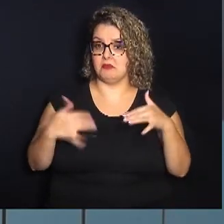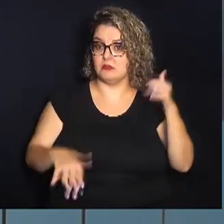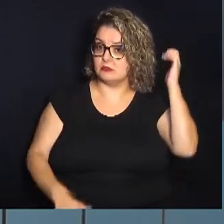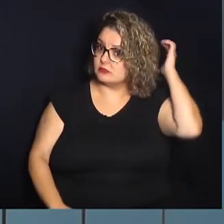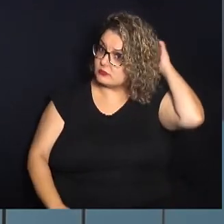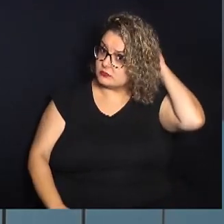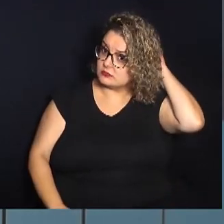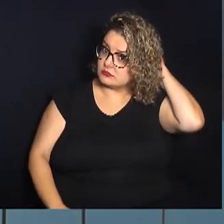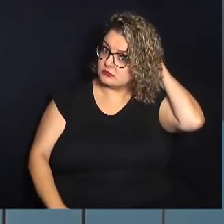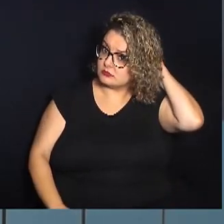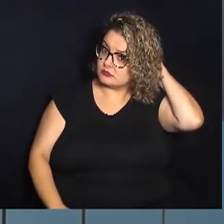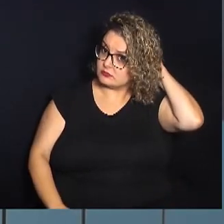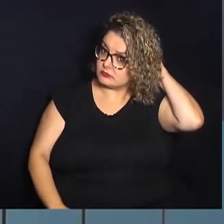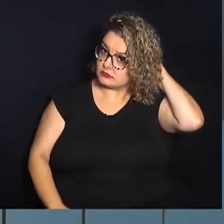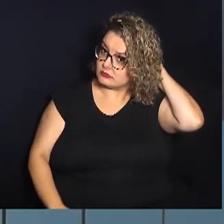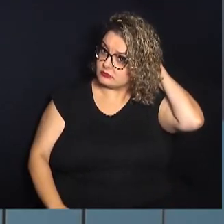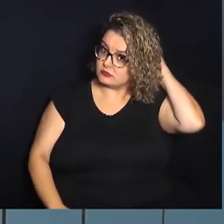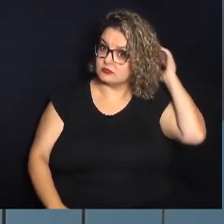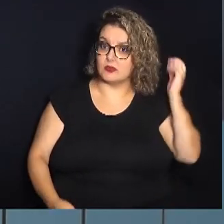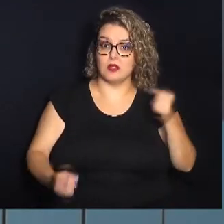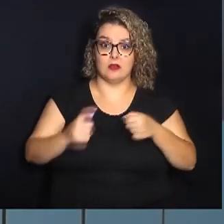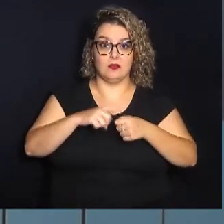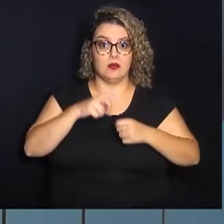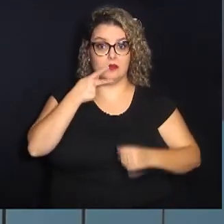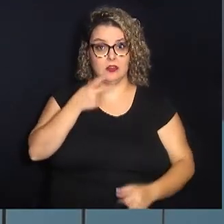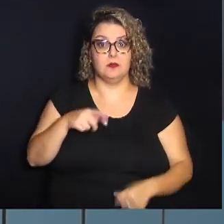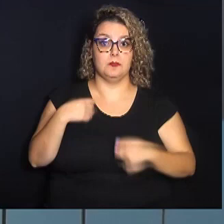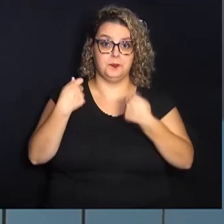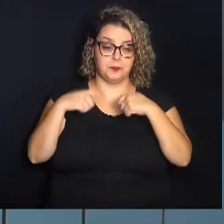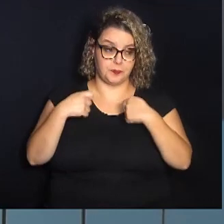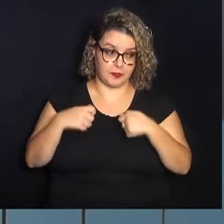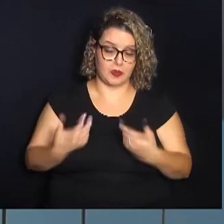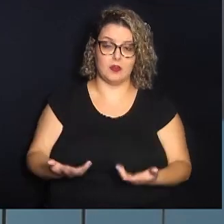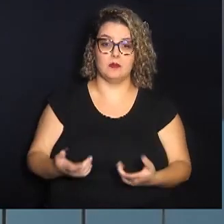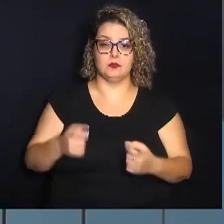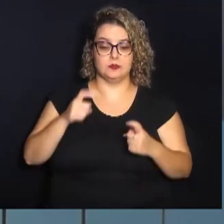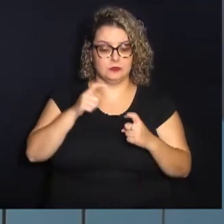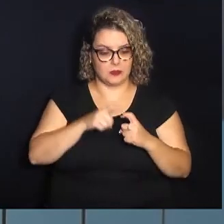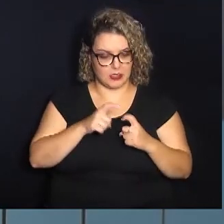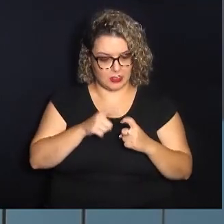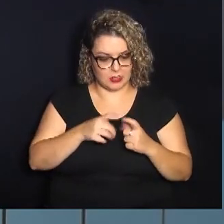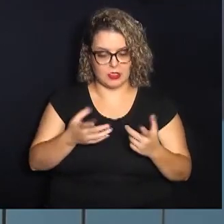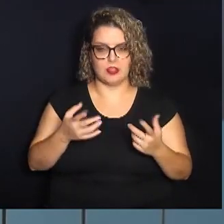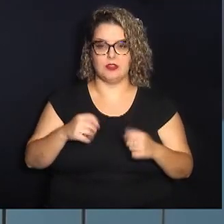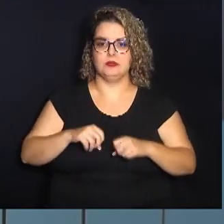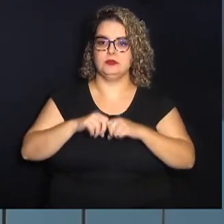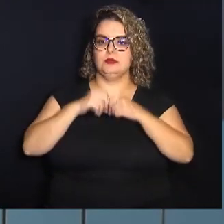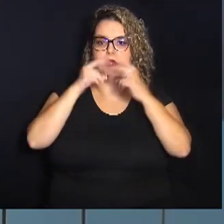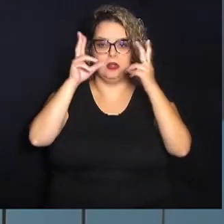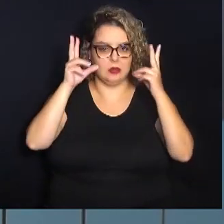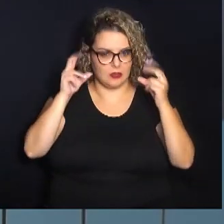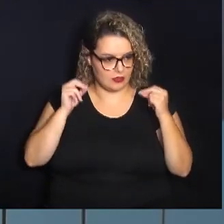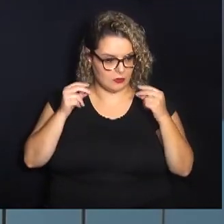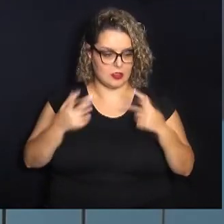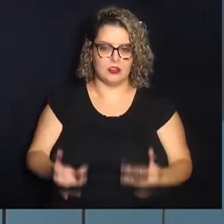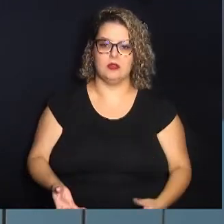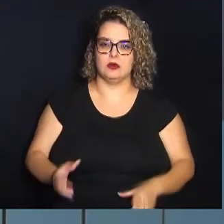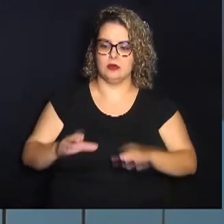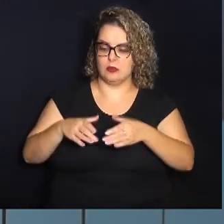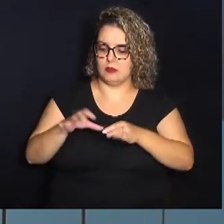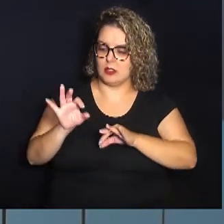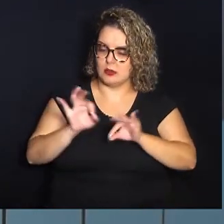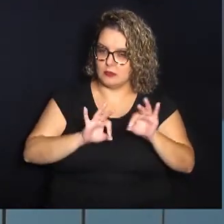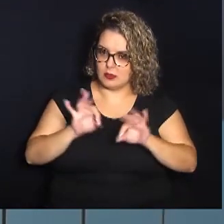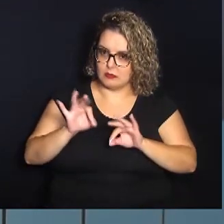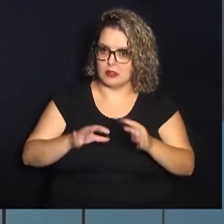eu mais uma vez eu volto e falo, assim, é necessário a gente ter médico, enfermeiro, uma equipe